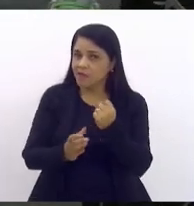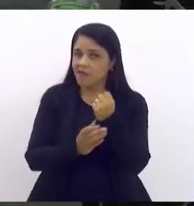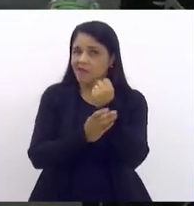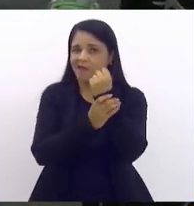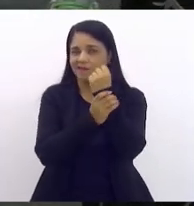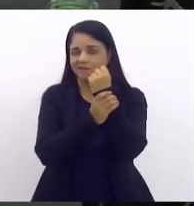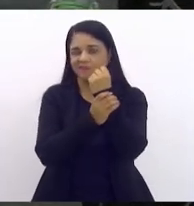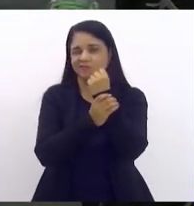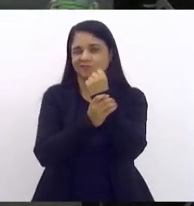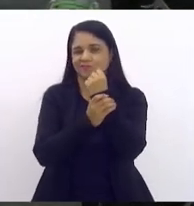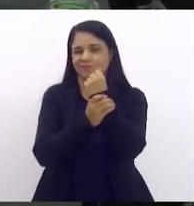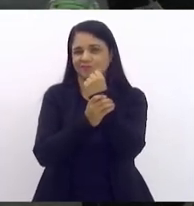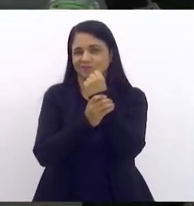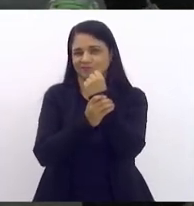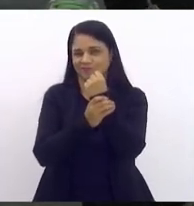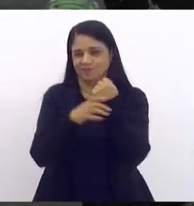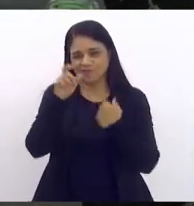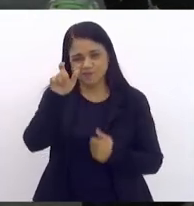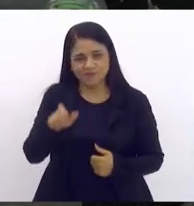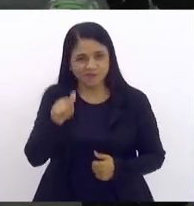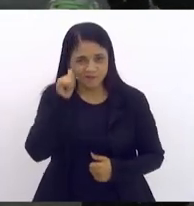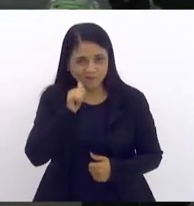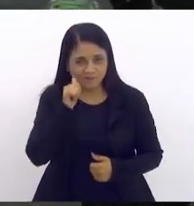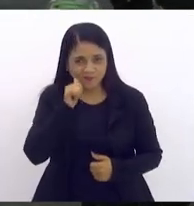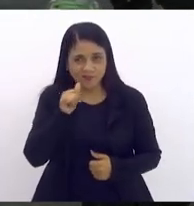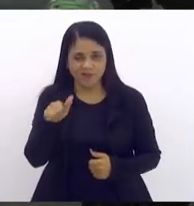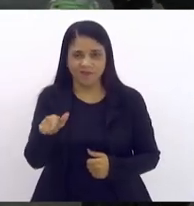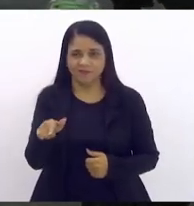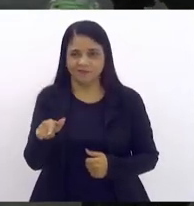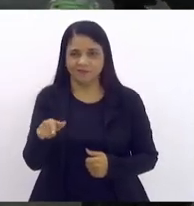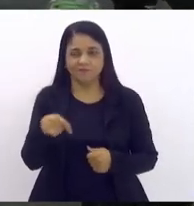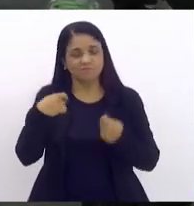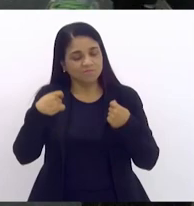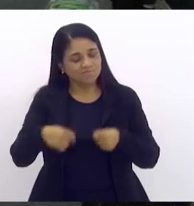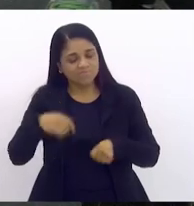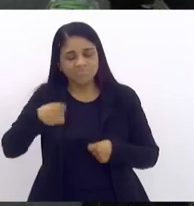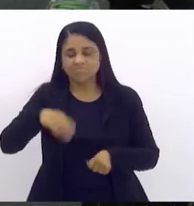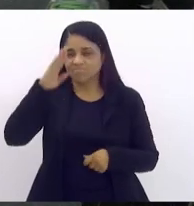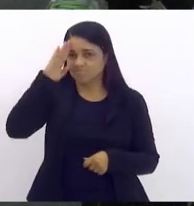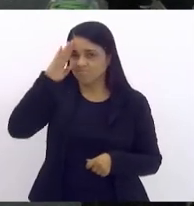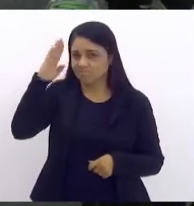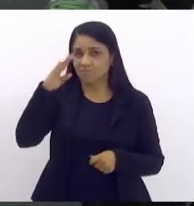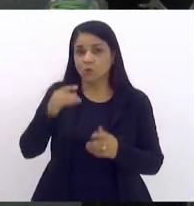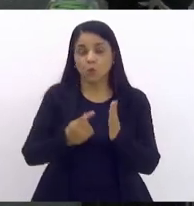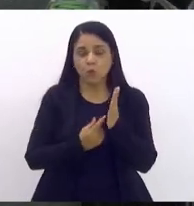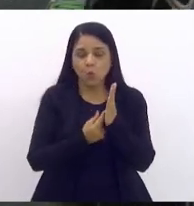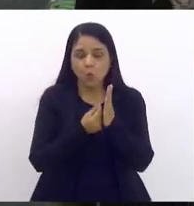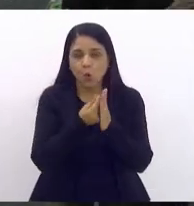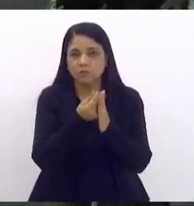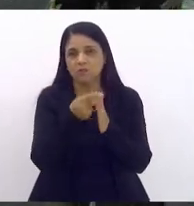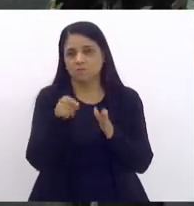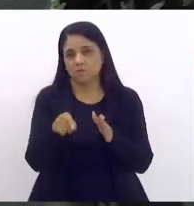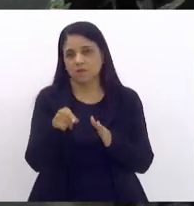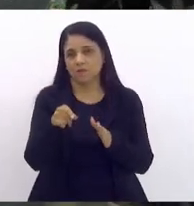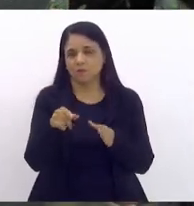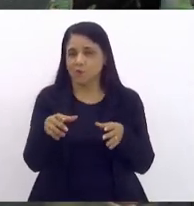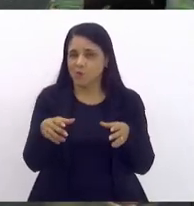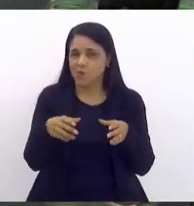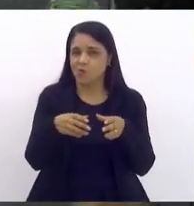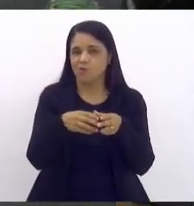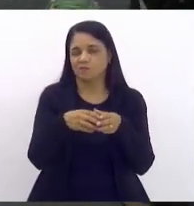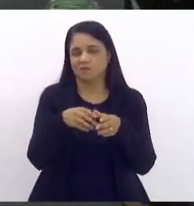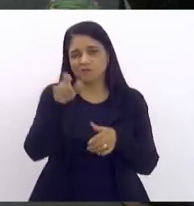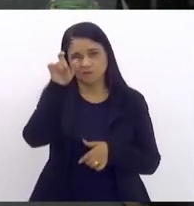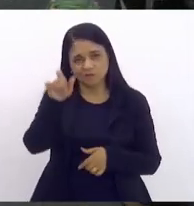instituições públicas, senhora Presidenta. É fundamental, a gente tem discutido aqui, o orçamento para as mulheres tem